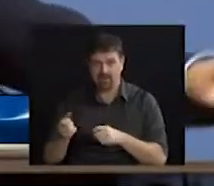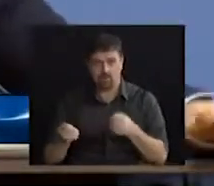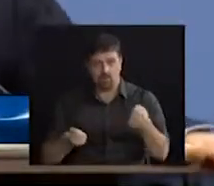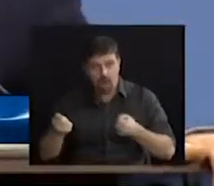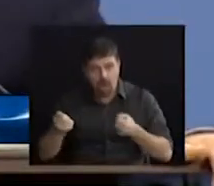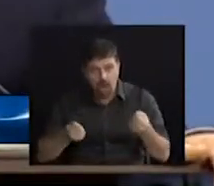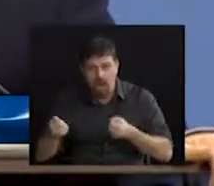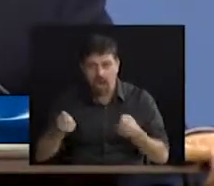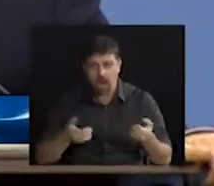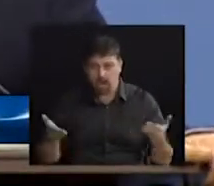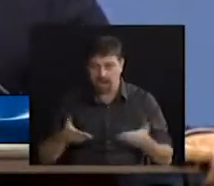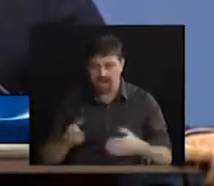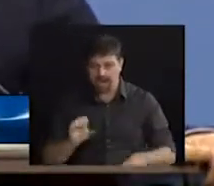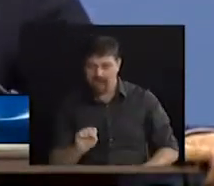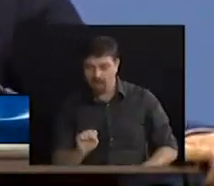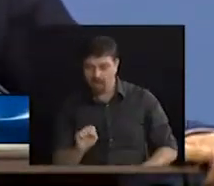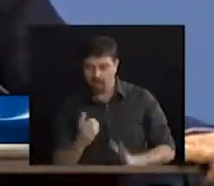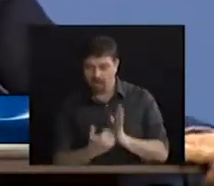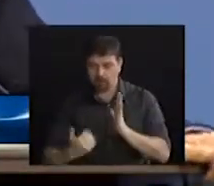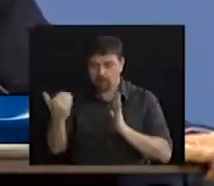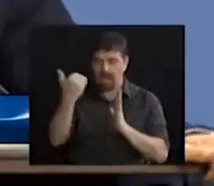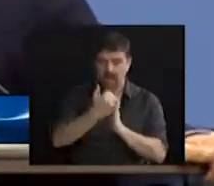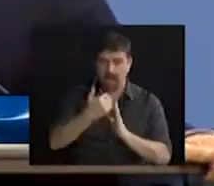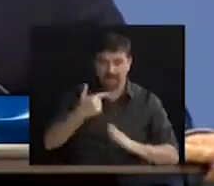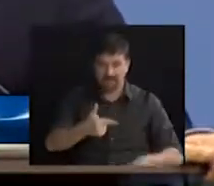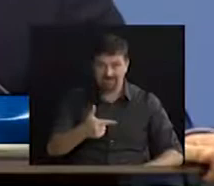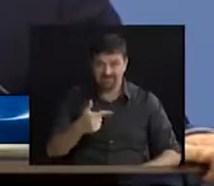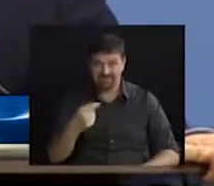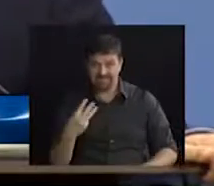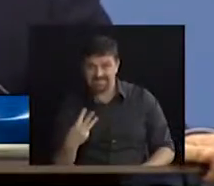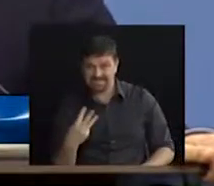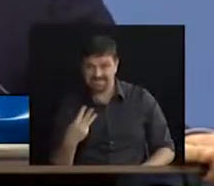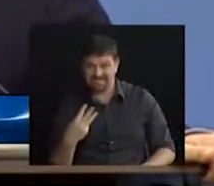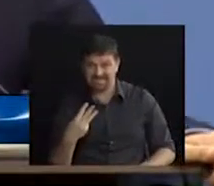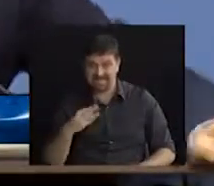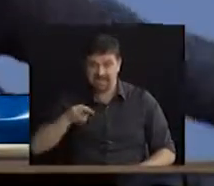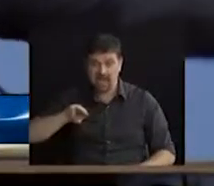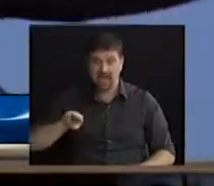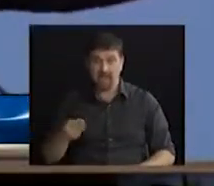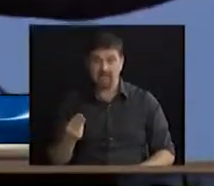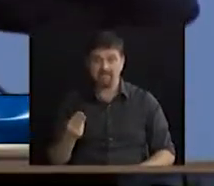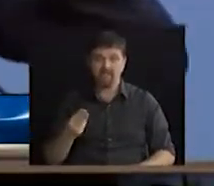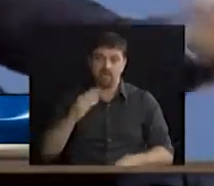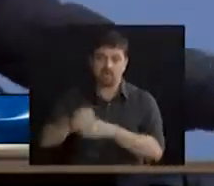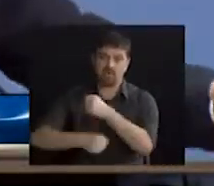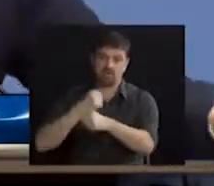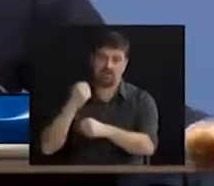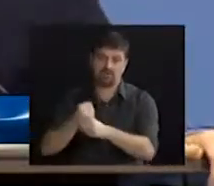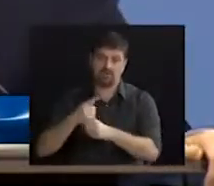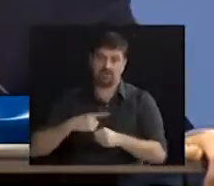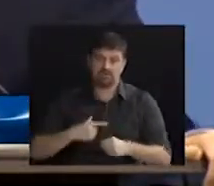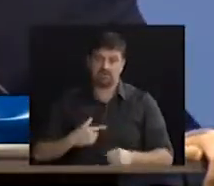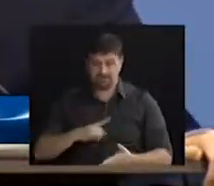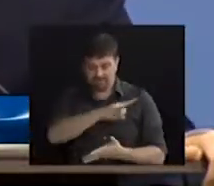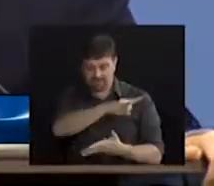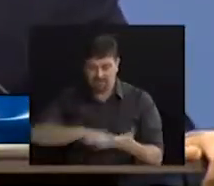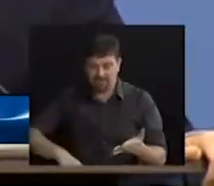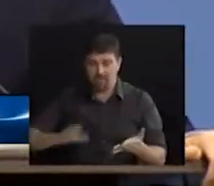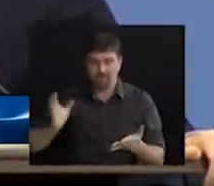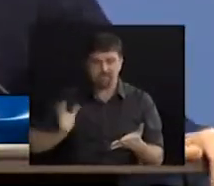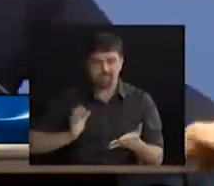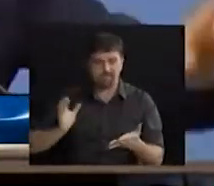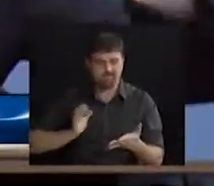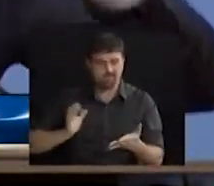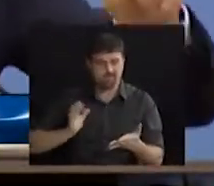pagava 8, agora está pagando 23 por ano. Contratos superfaturados, contratos com gordura. O que ele